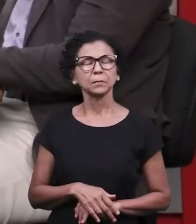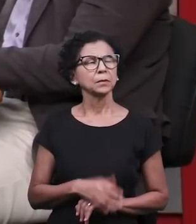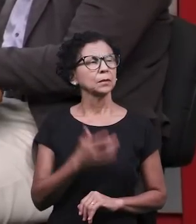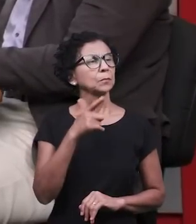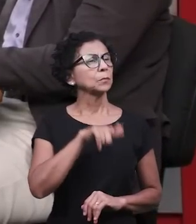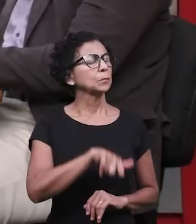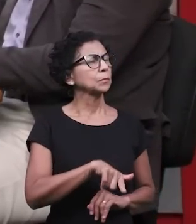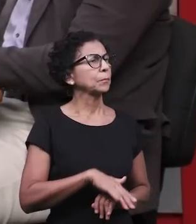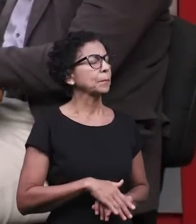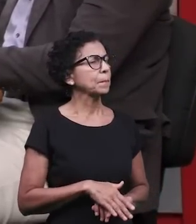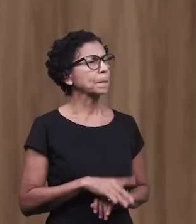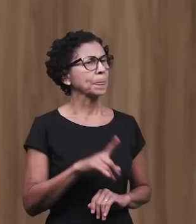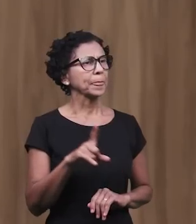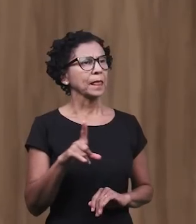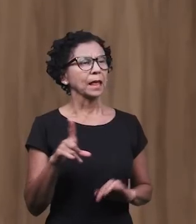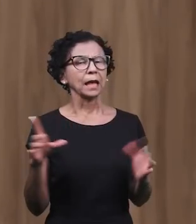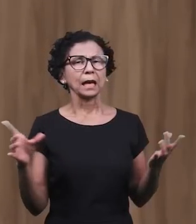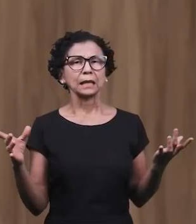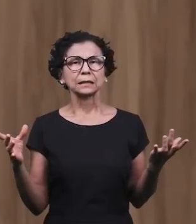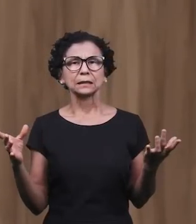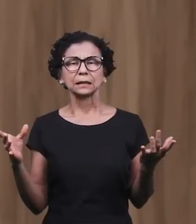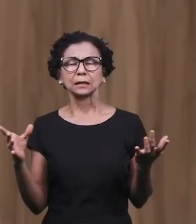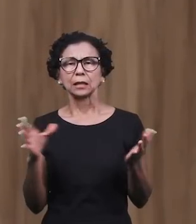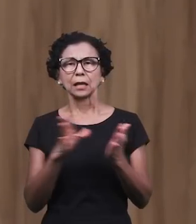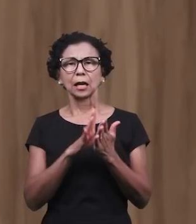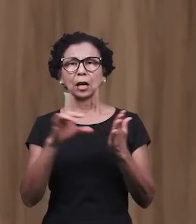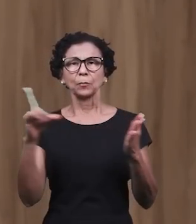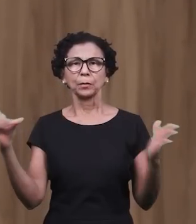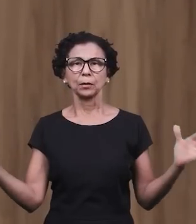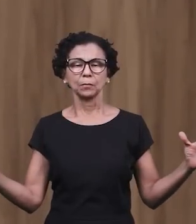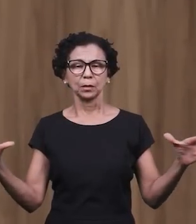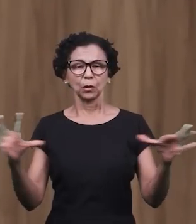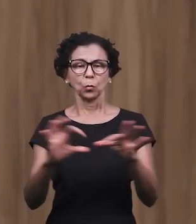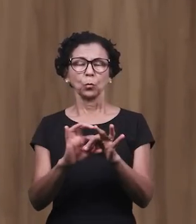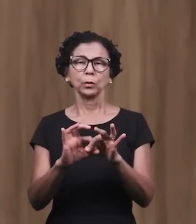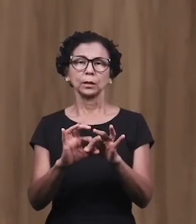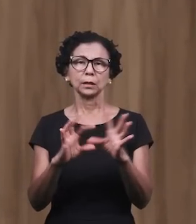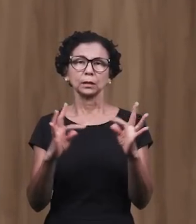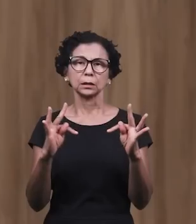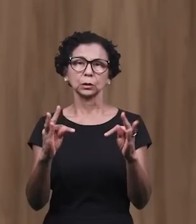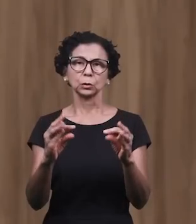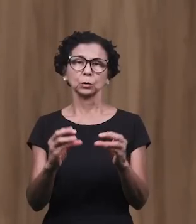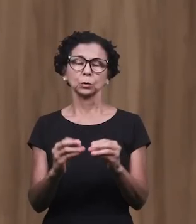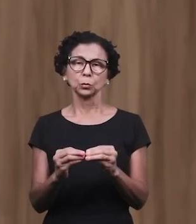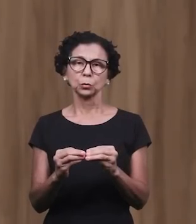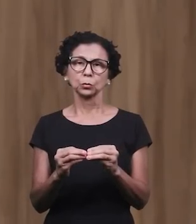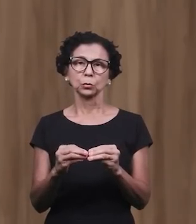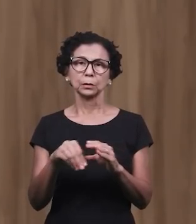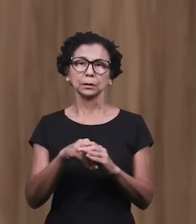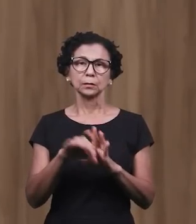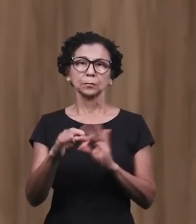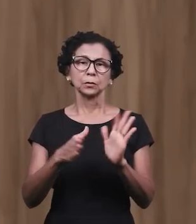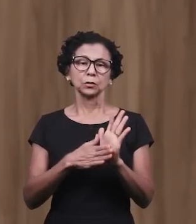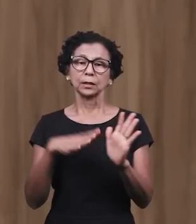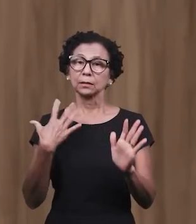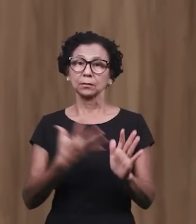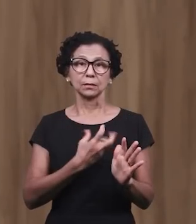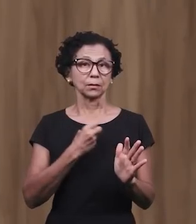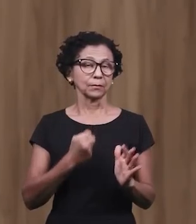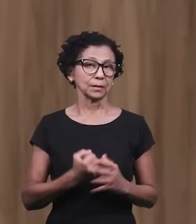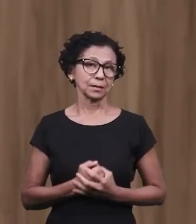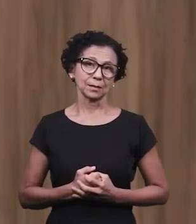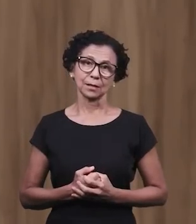do dilúvio, que foi um recomeço na terra, começou tudo de novo, tinham só